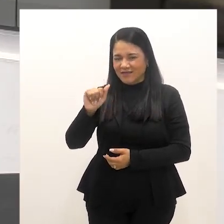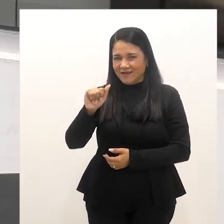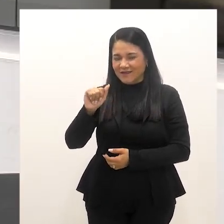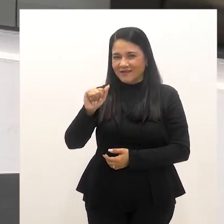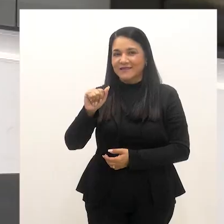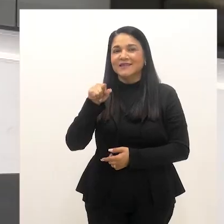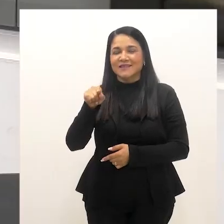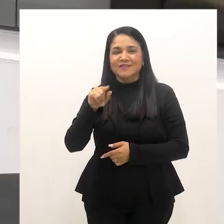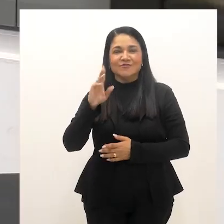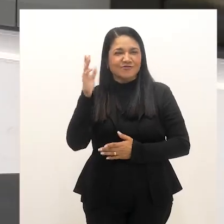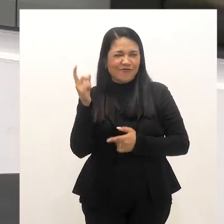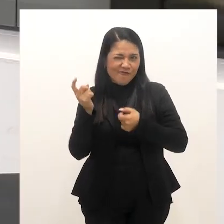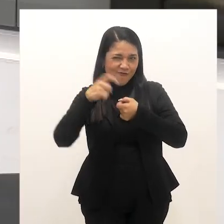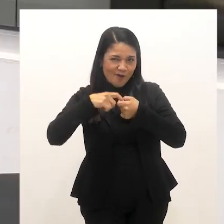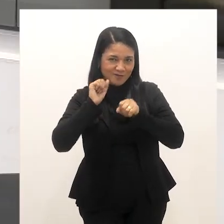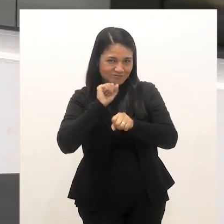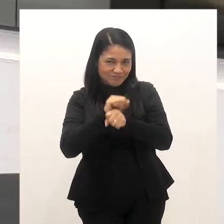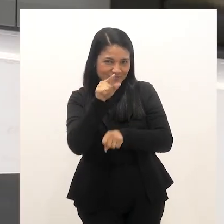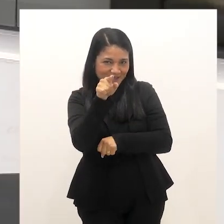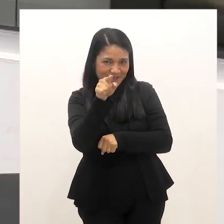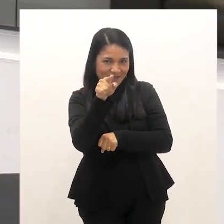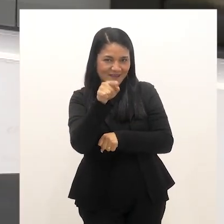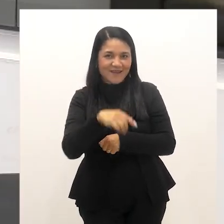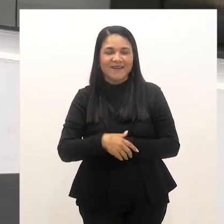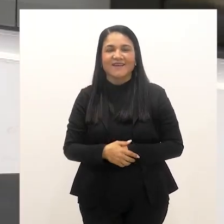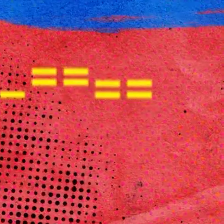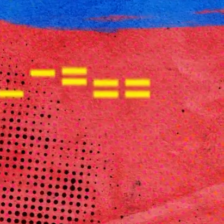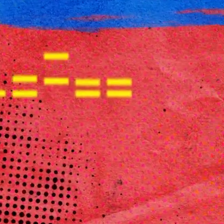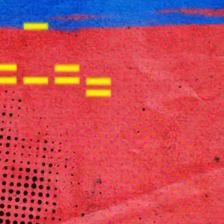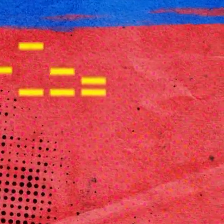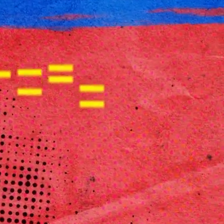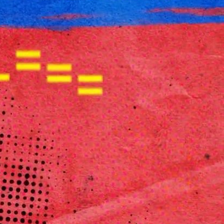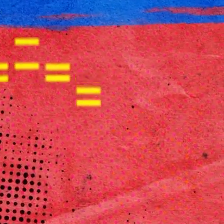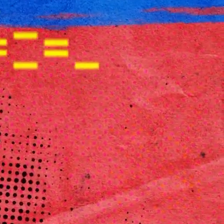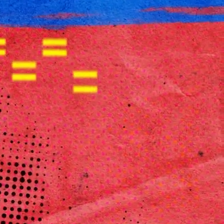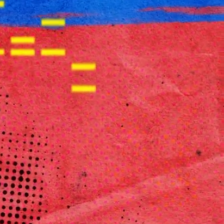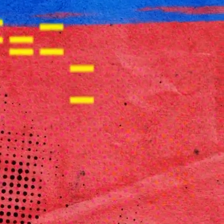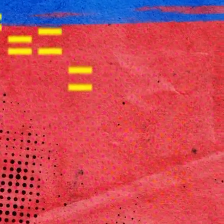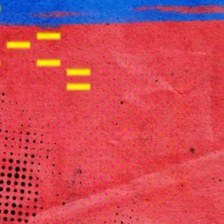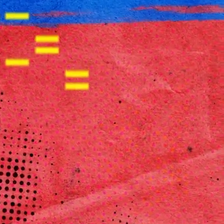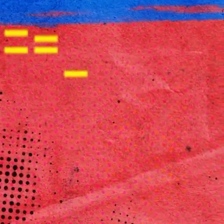Armada Histórica. Não saia daí, a gente volta já já.